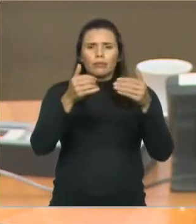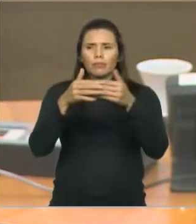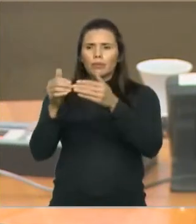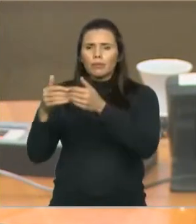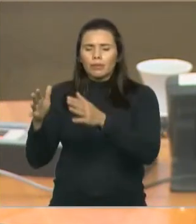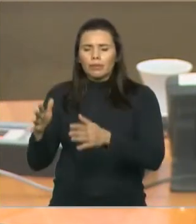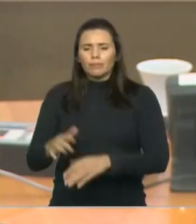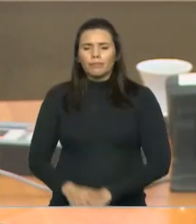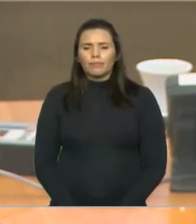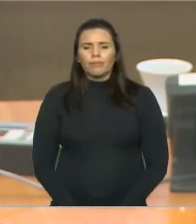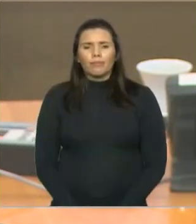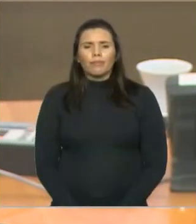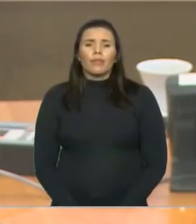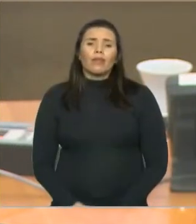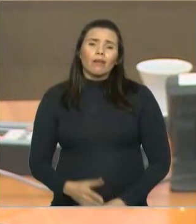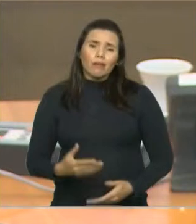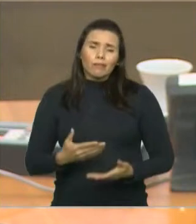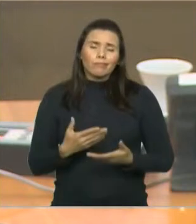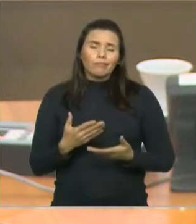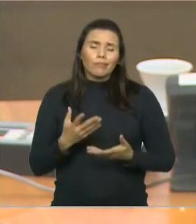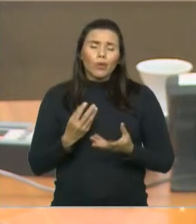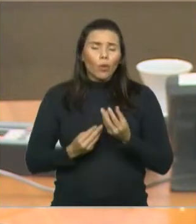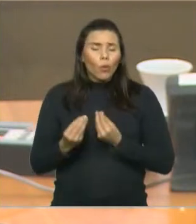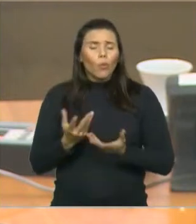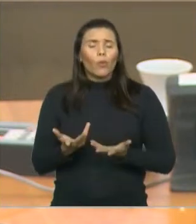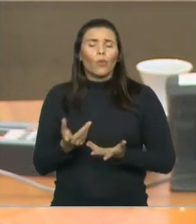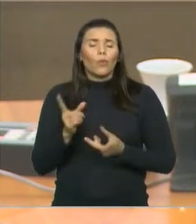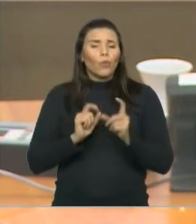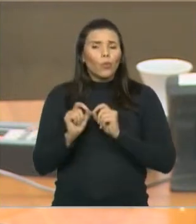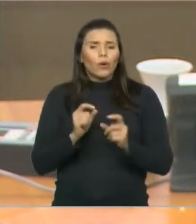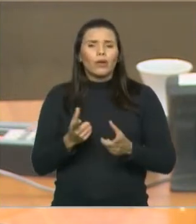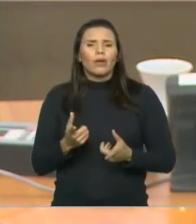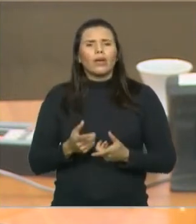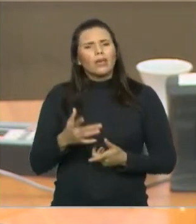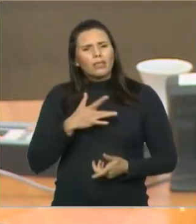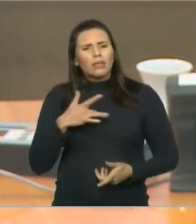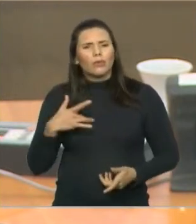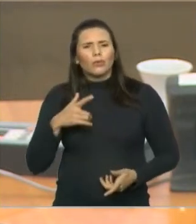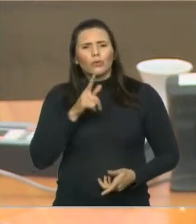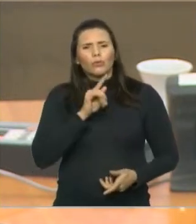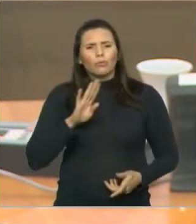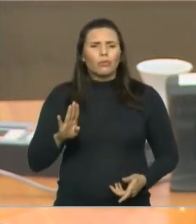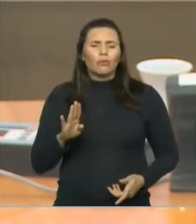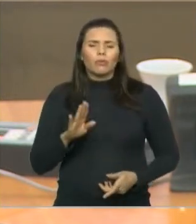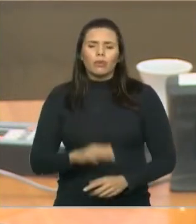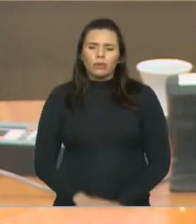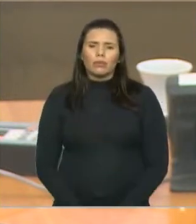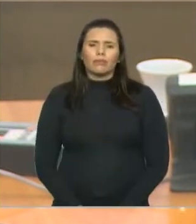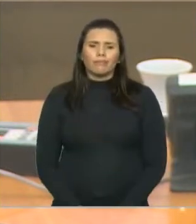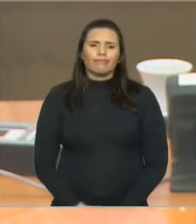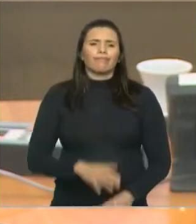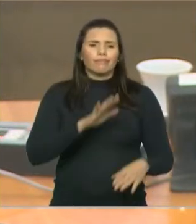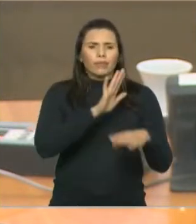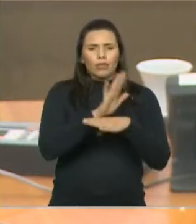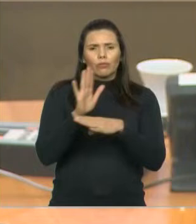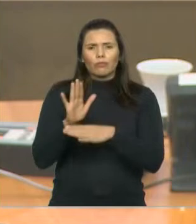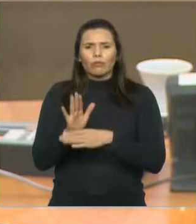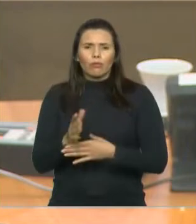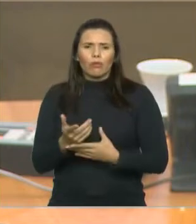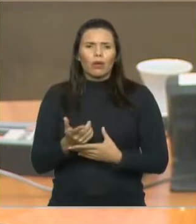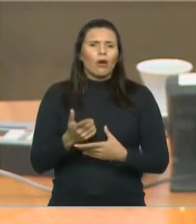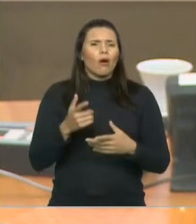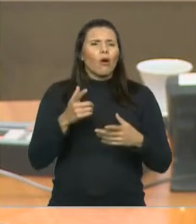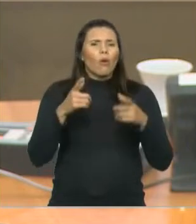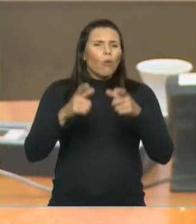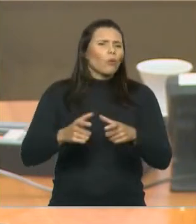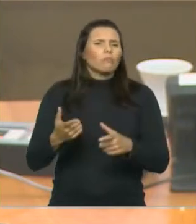tinha. E o que aconteceu, infelizmente, nesse meio tempo? A gente enfrentou uma grave crise econômica no país, terrível, e a